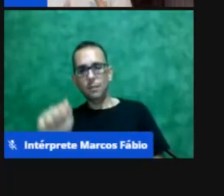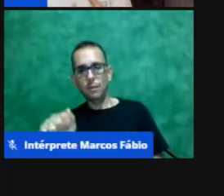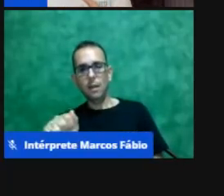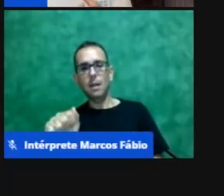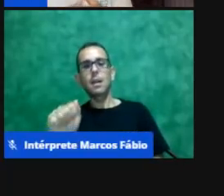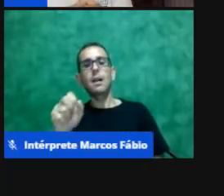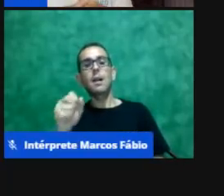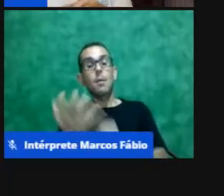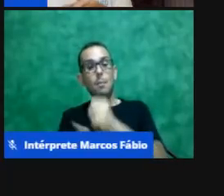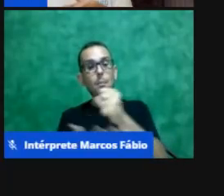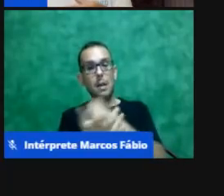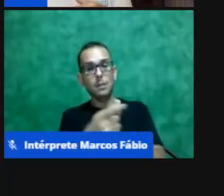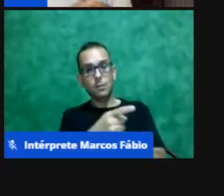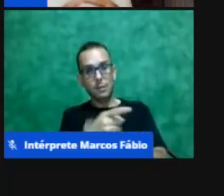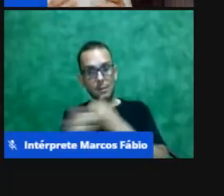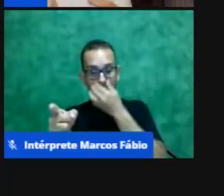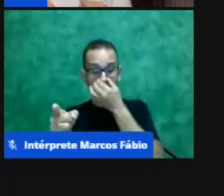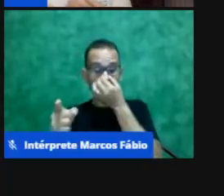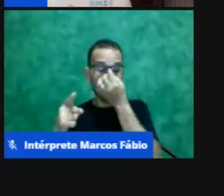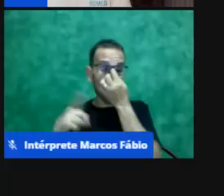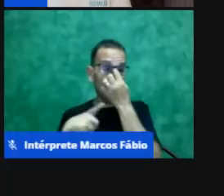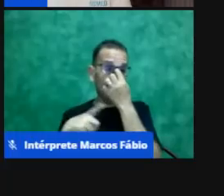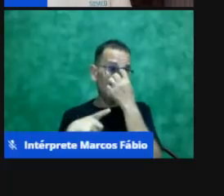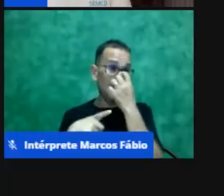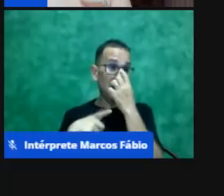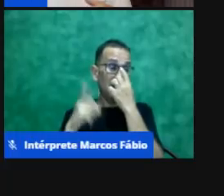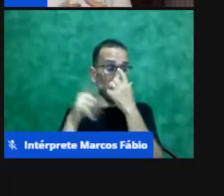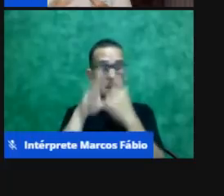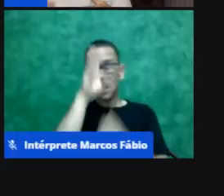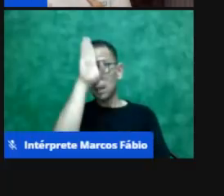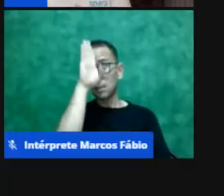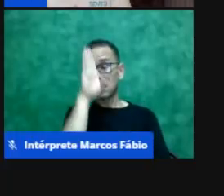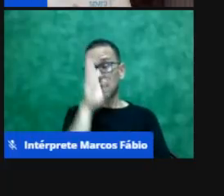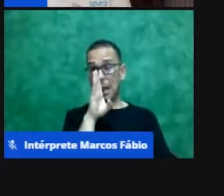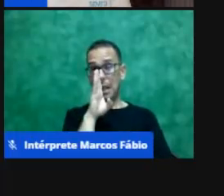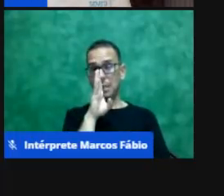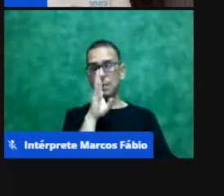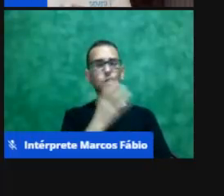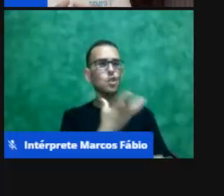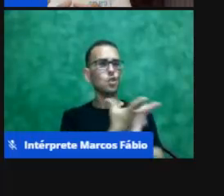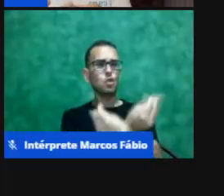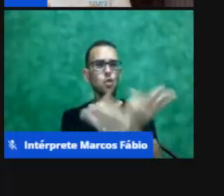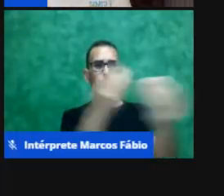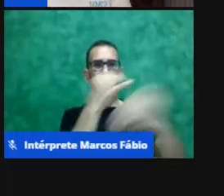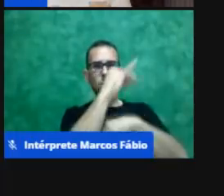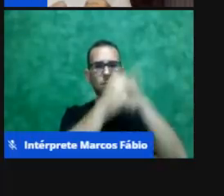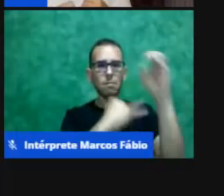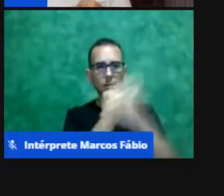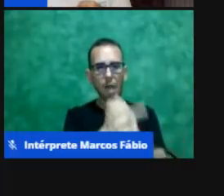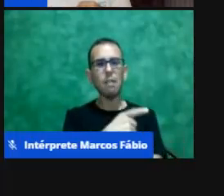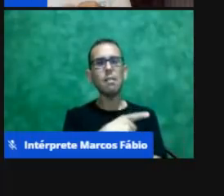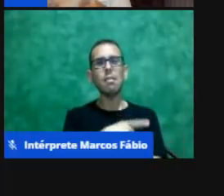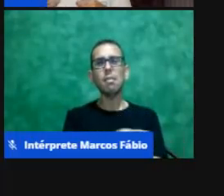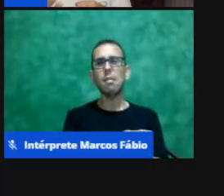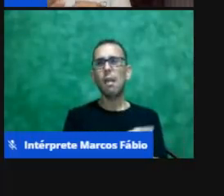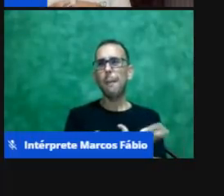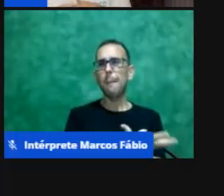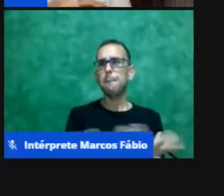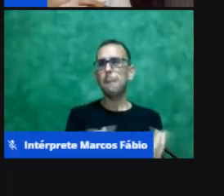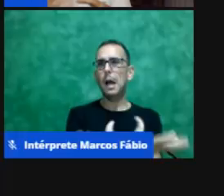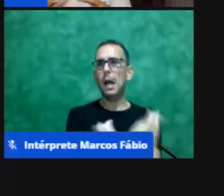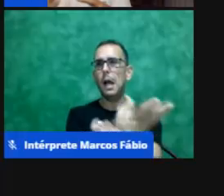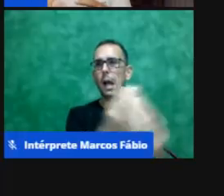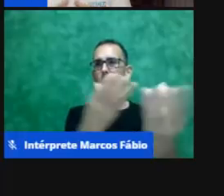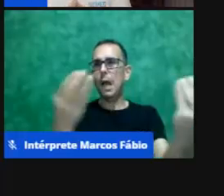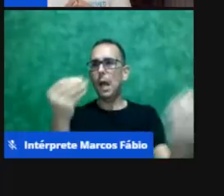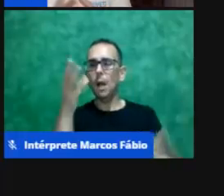para vocês, que são gratuitos em vários sites. Então, é bastante interessante estar